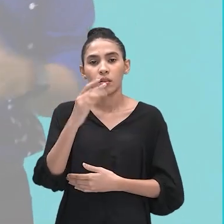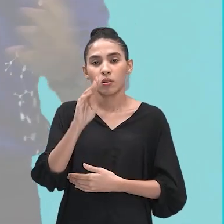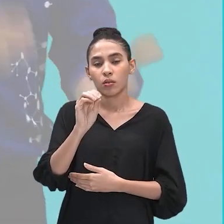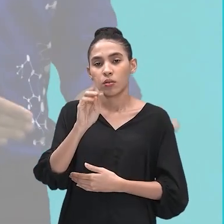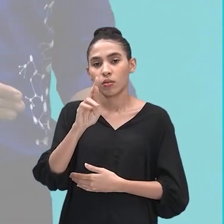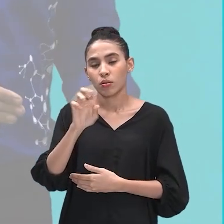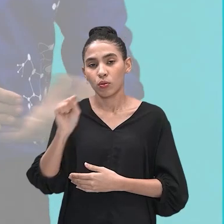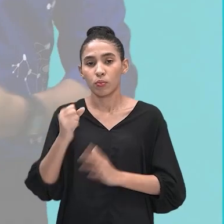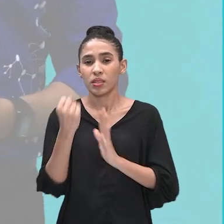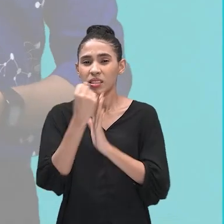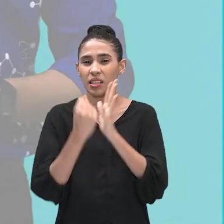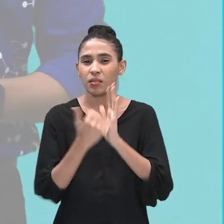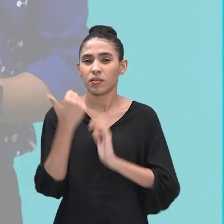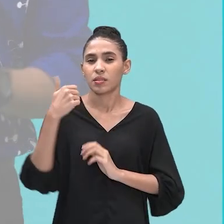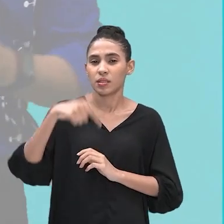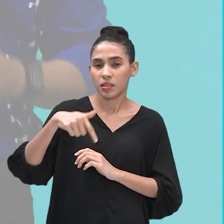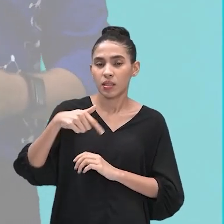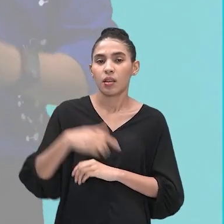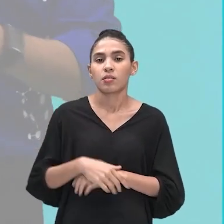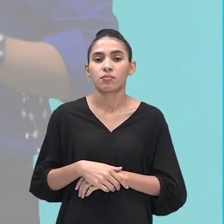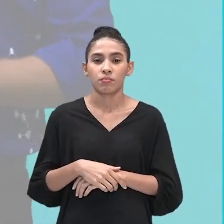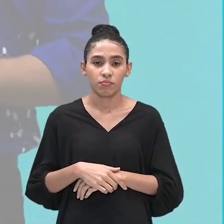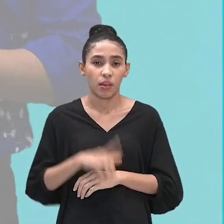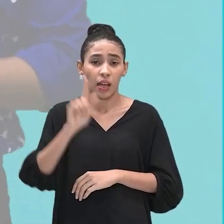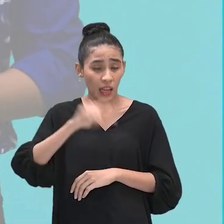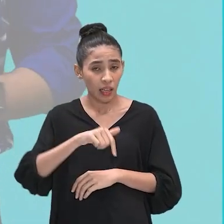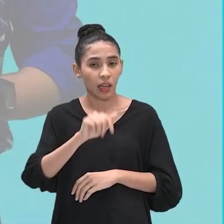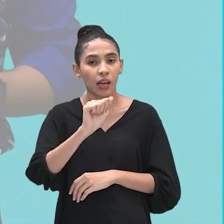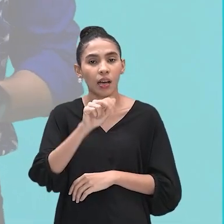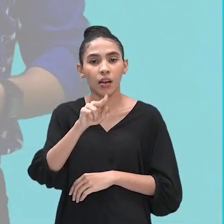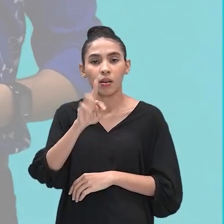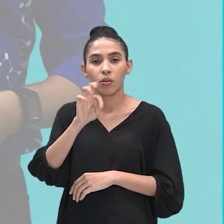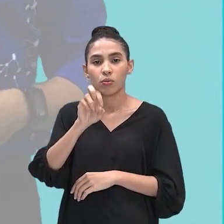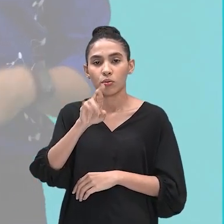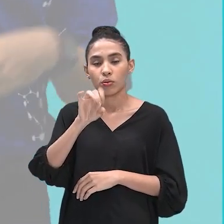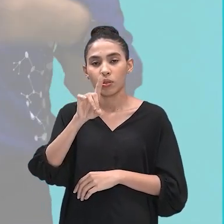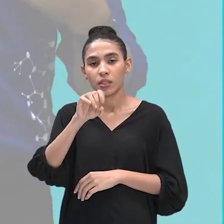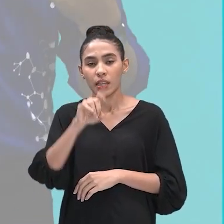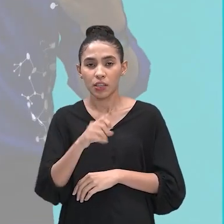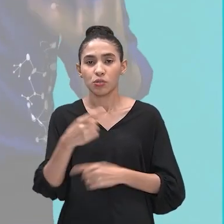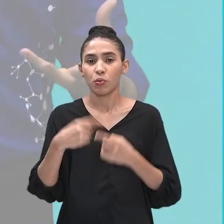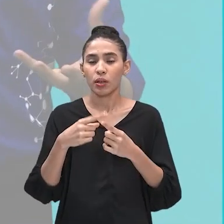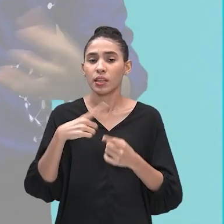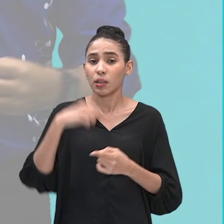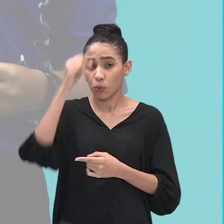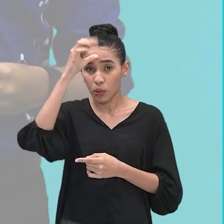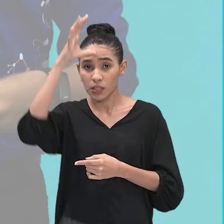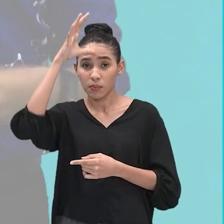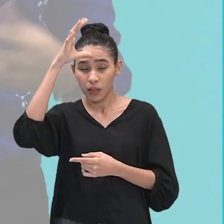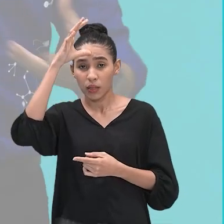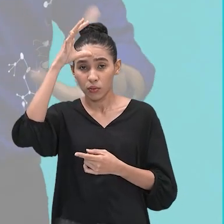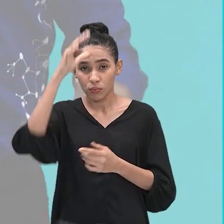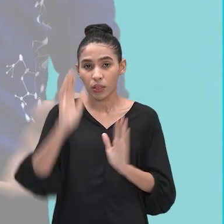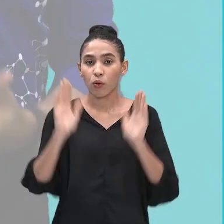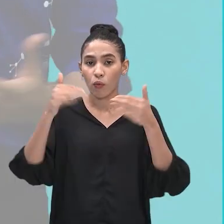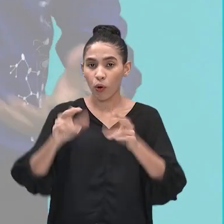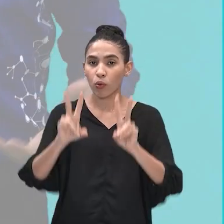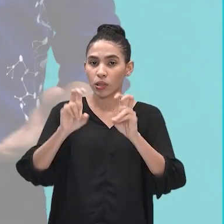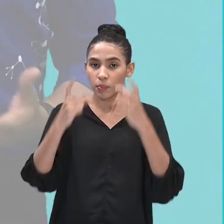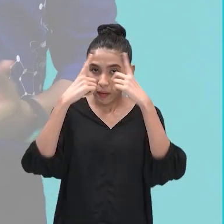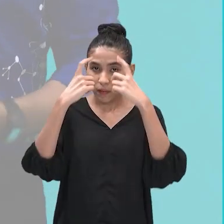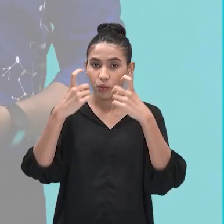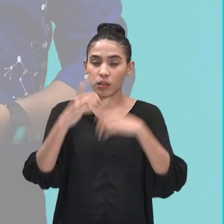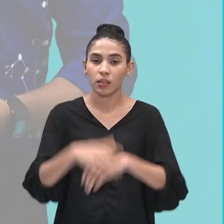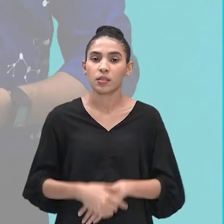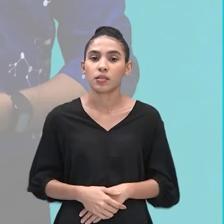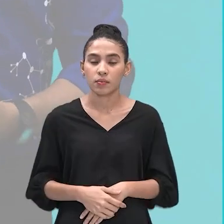XVII, que pode ser considerado uma autoridade sobre o tema da violência. Então, temos aí uma autoridade que fala, né, que